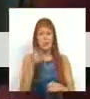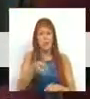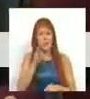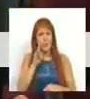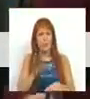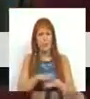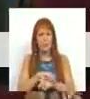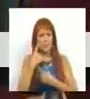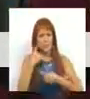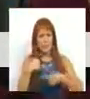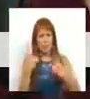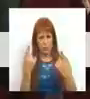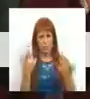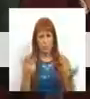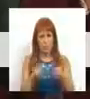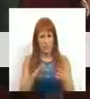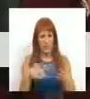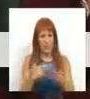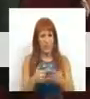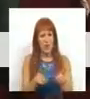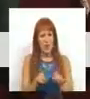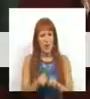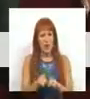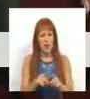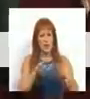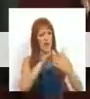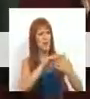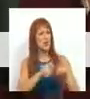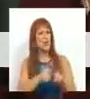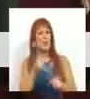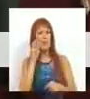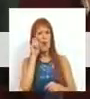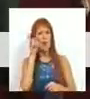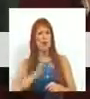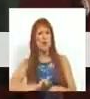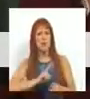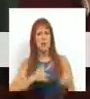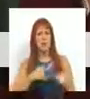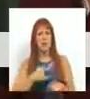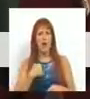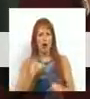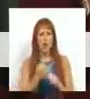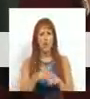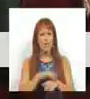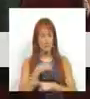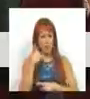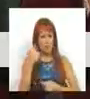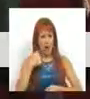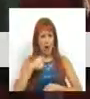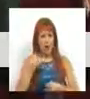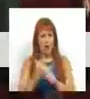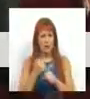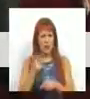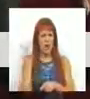dirigentes da administração pública deixarem de ter o rótulo de boys e girls. Afirmo que sou funcionária da administração pública e